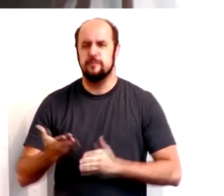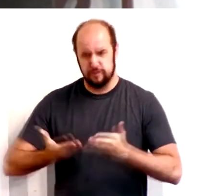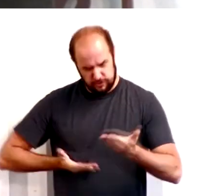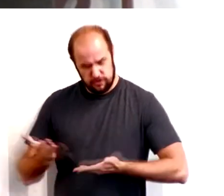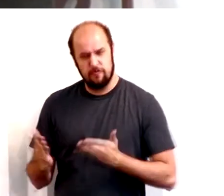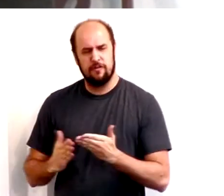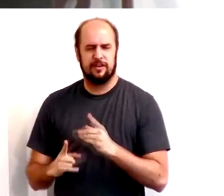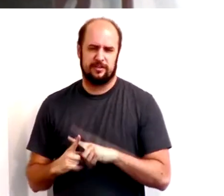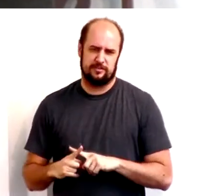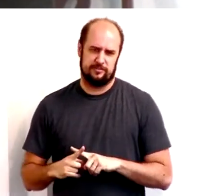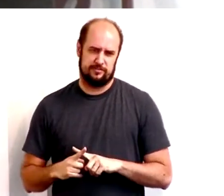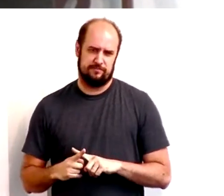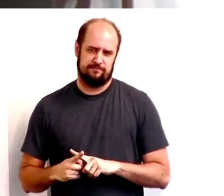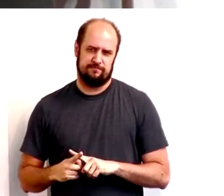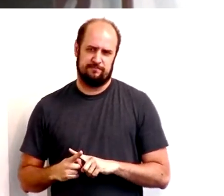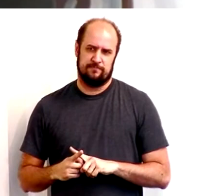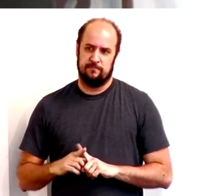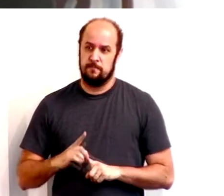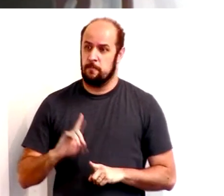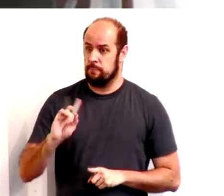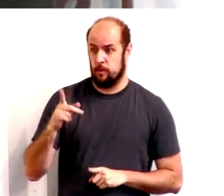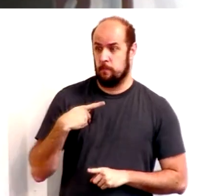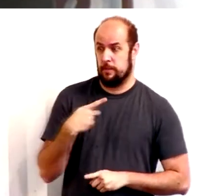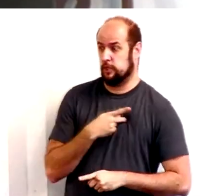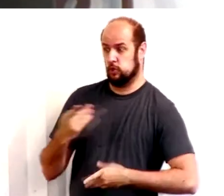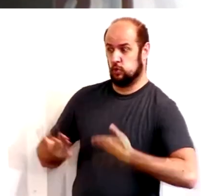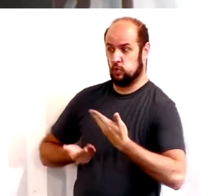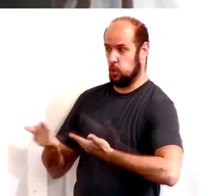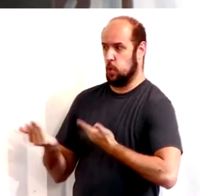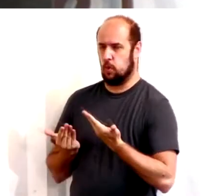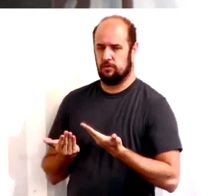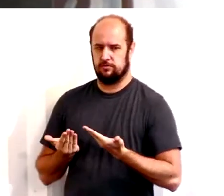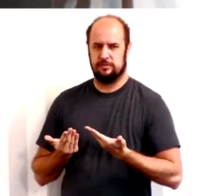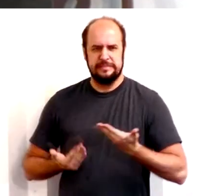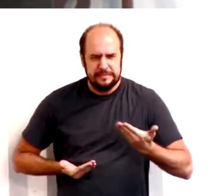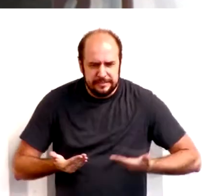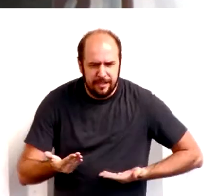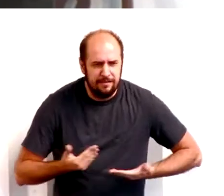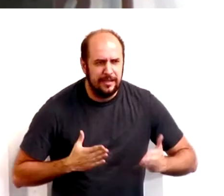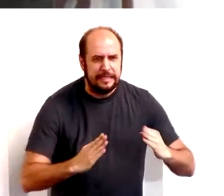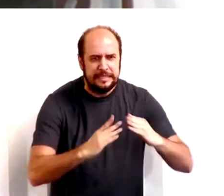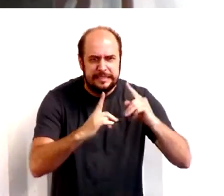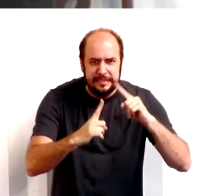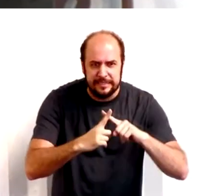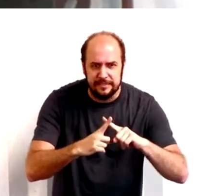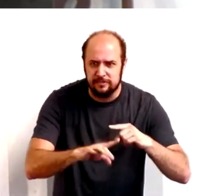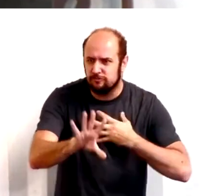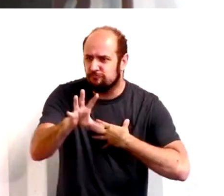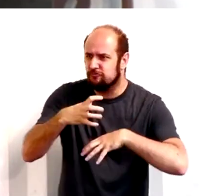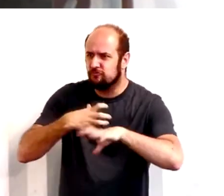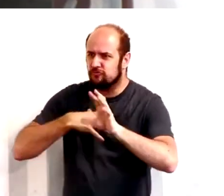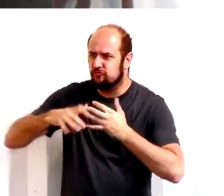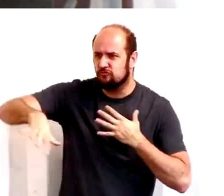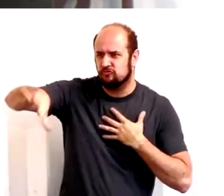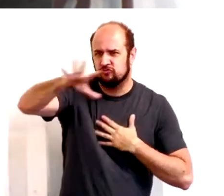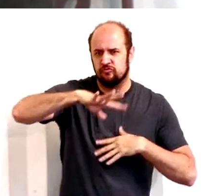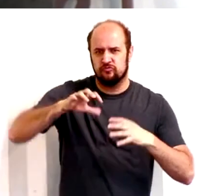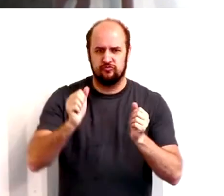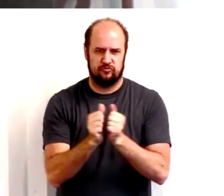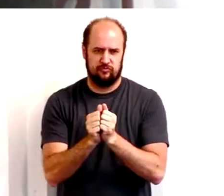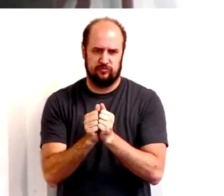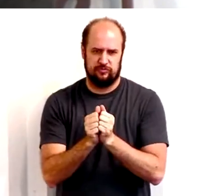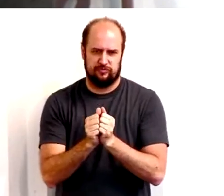Cristo, e não os pastores da igreja da Lapa. Sirvam a igreja de Cristo.